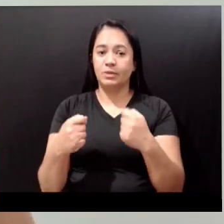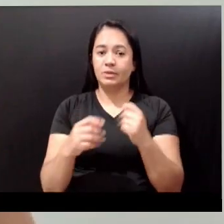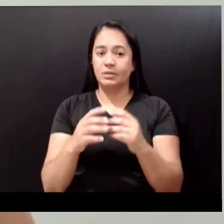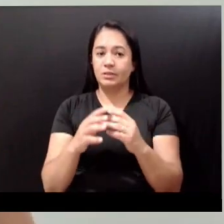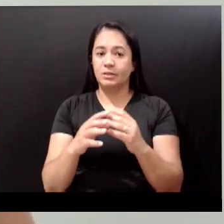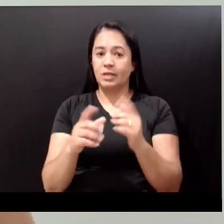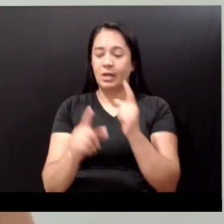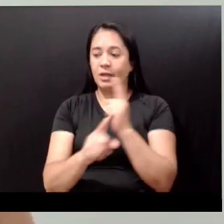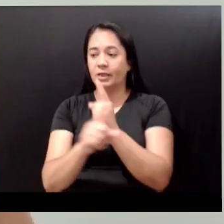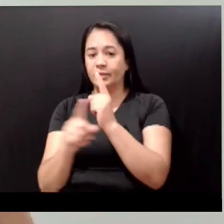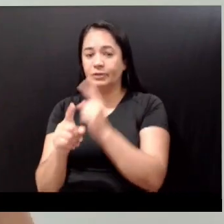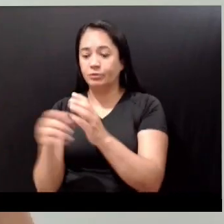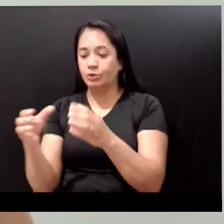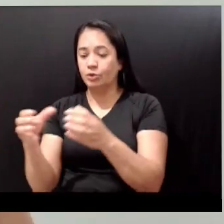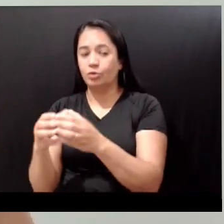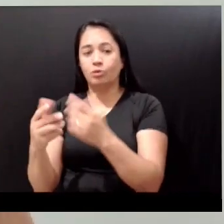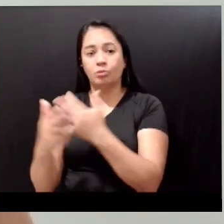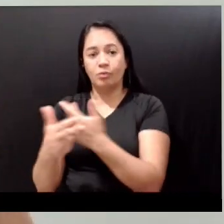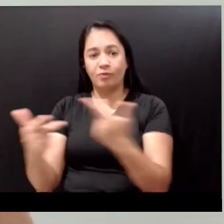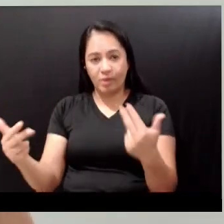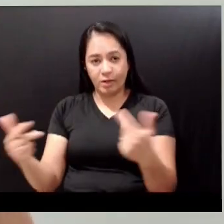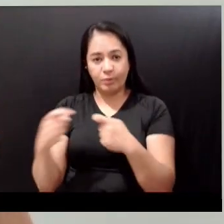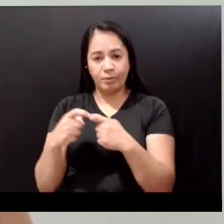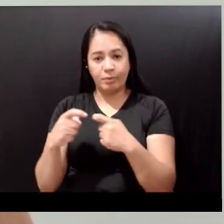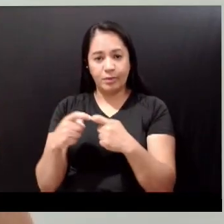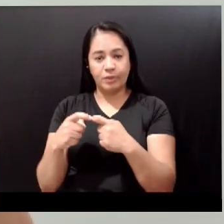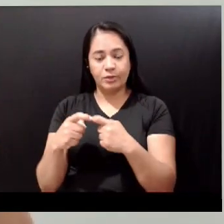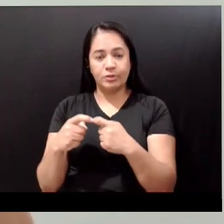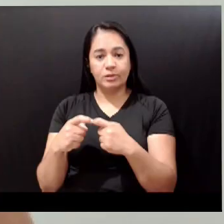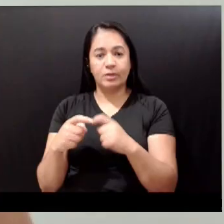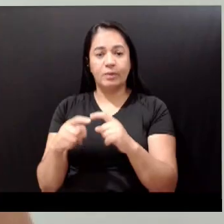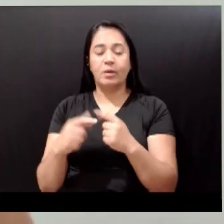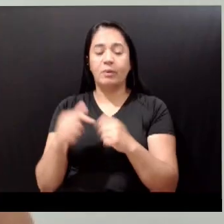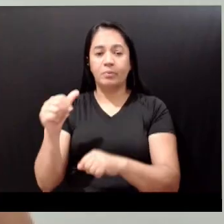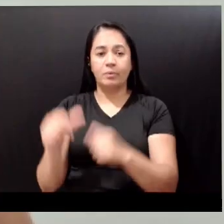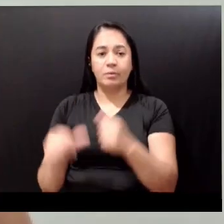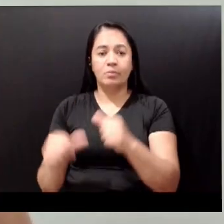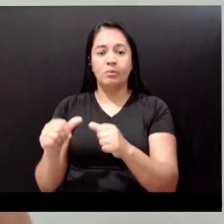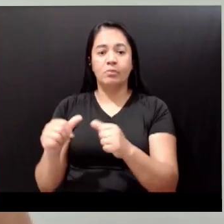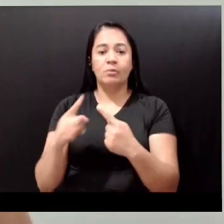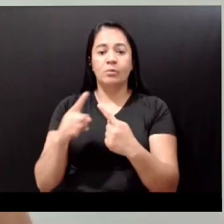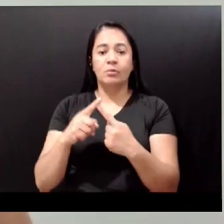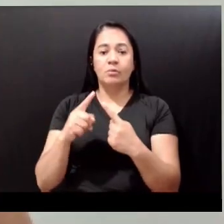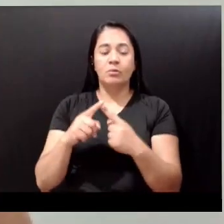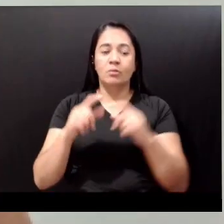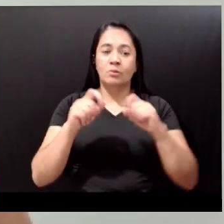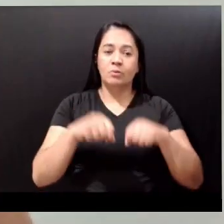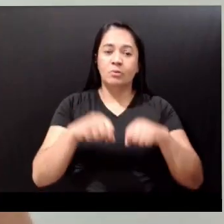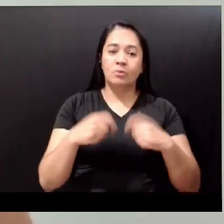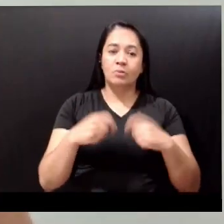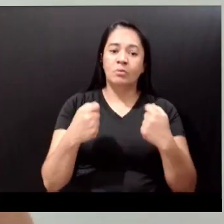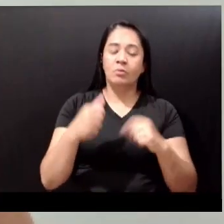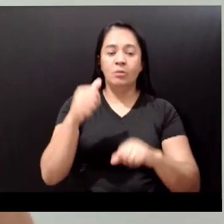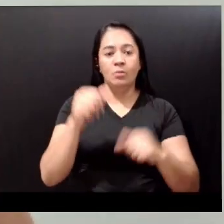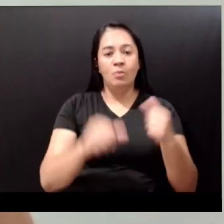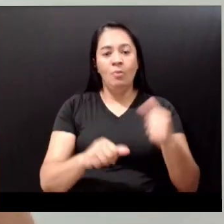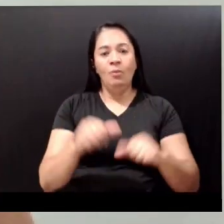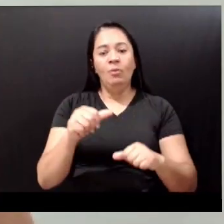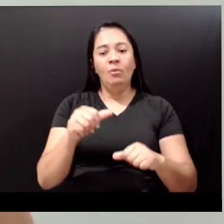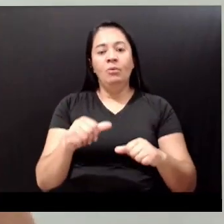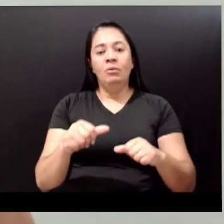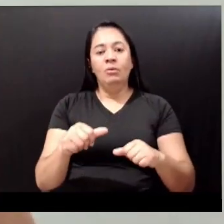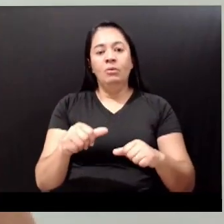ser atendido por equipes multiprofissionais, multidisciplinares, e que, para avaliação do grau de incapacidade, ele seja